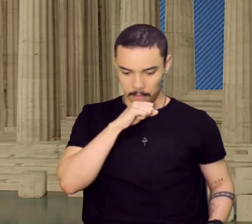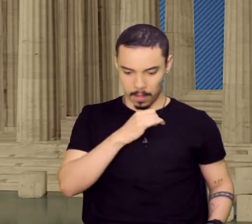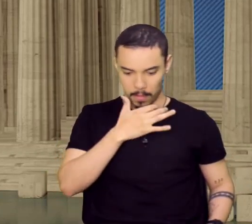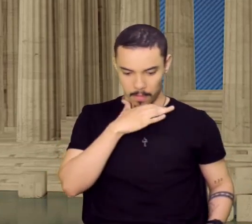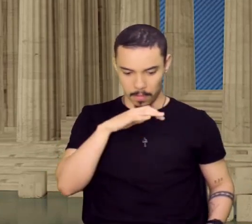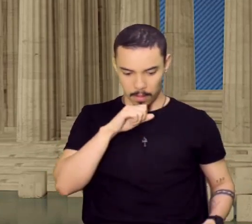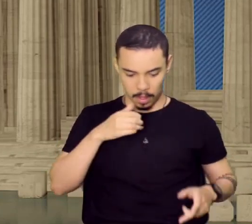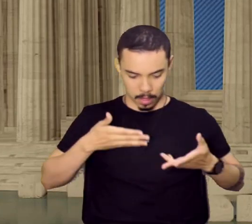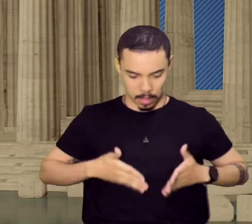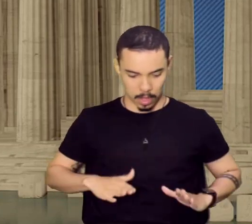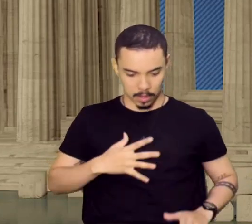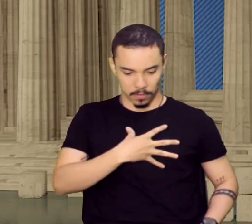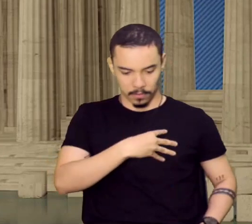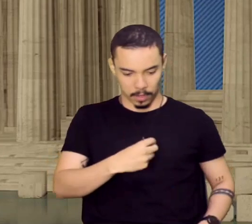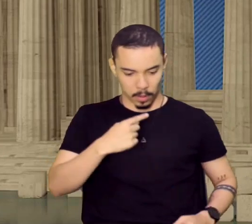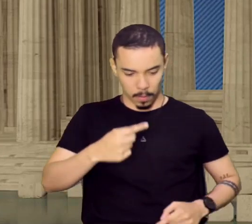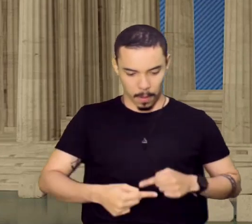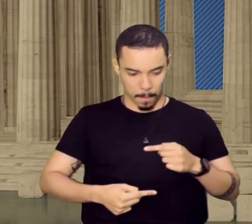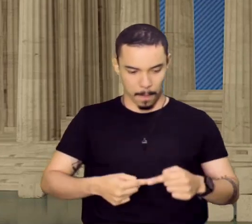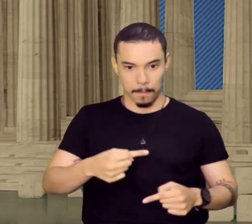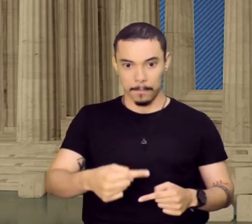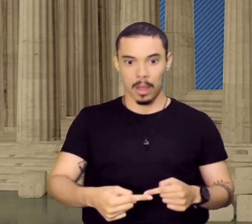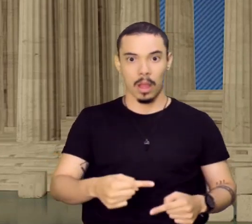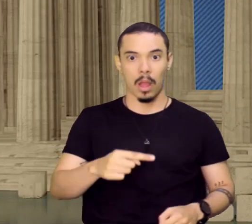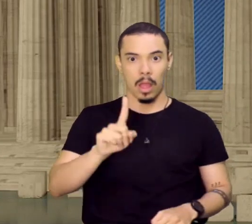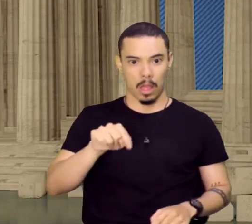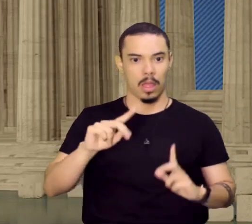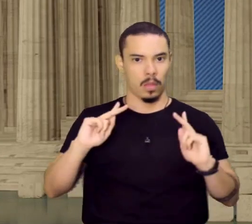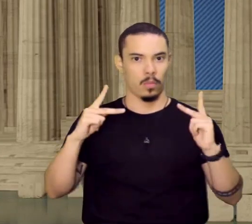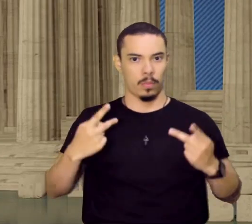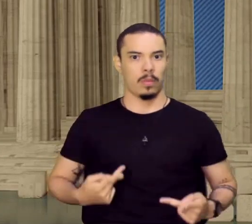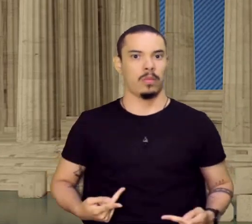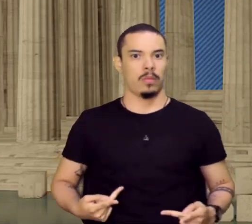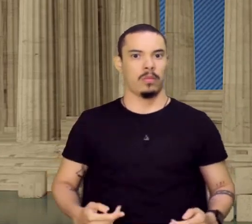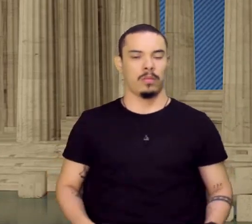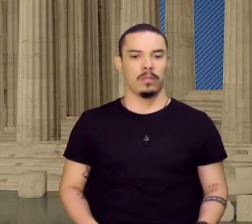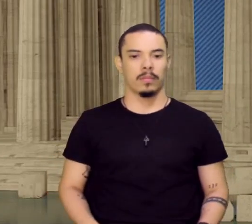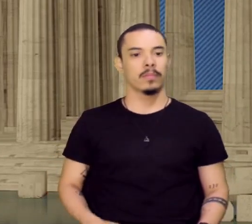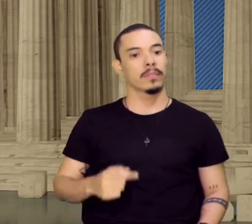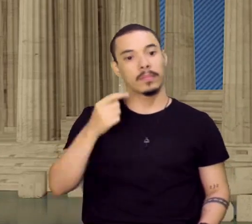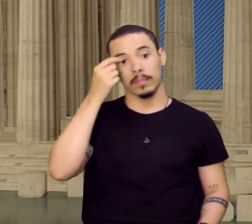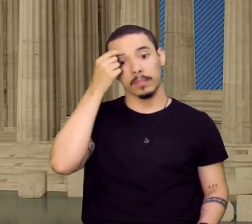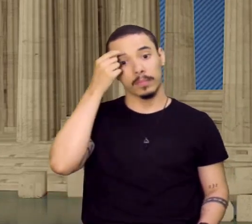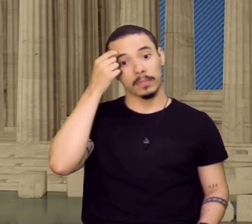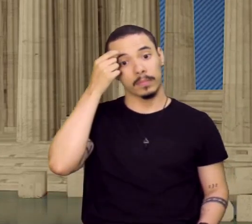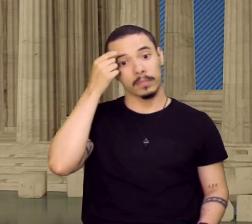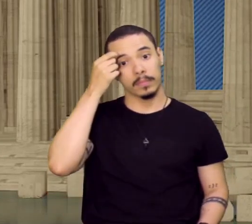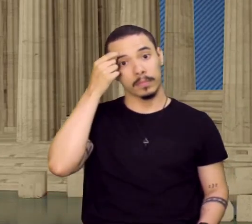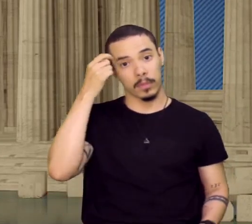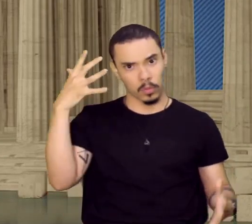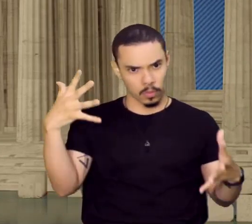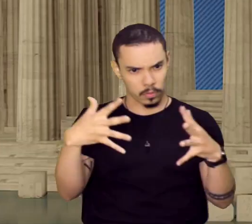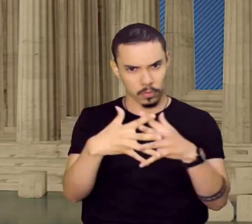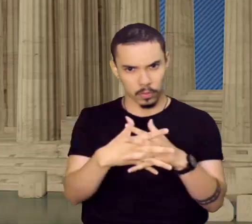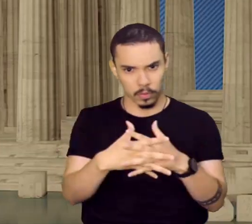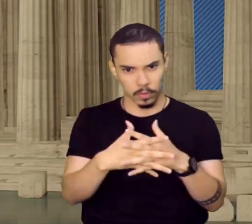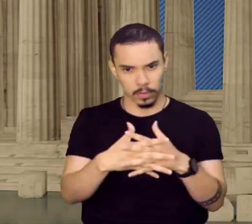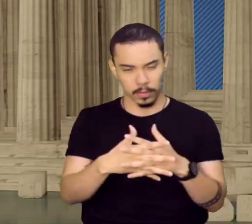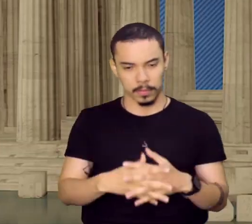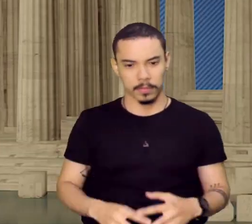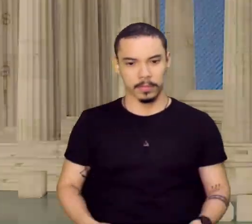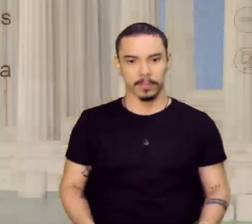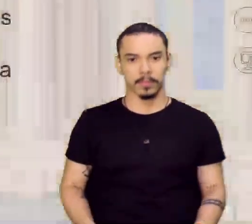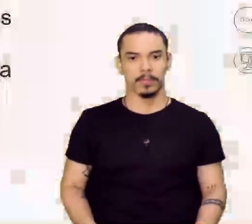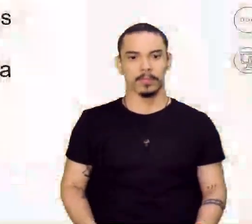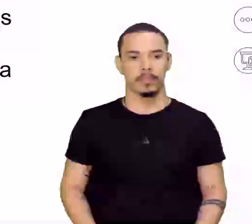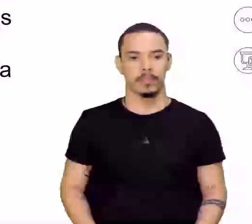uma coisa enquanto a raça humana é gerada da mesma coisa. Confundiu? Vamos lá,